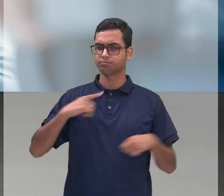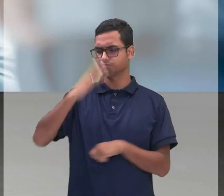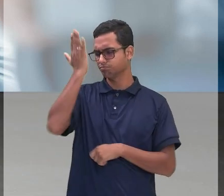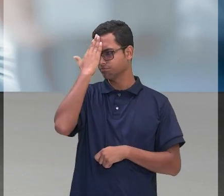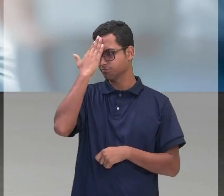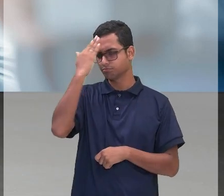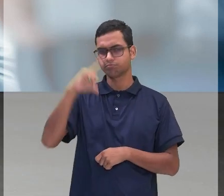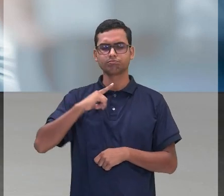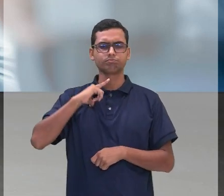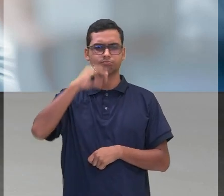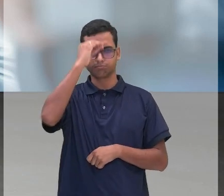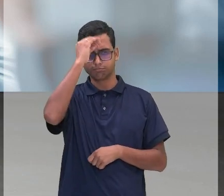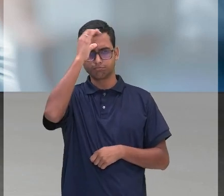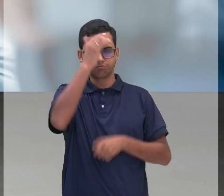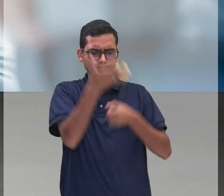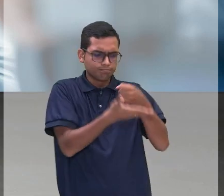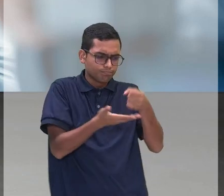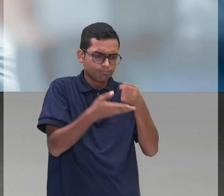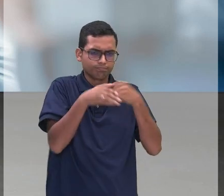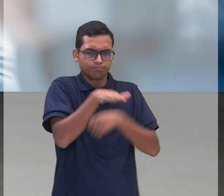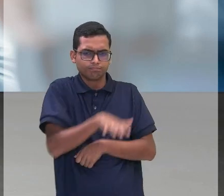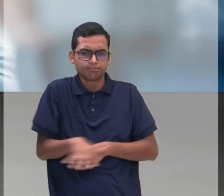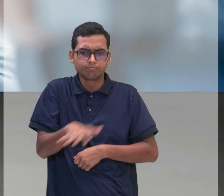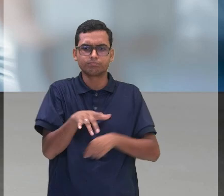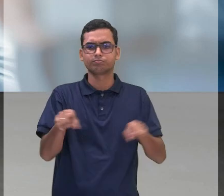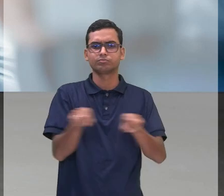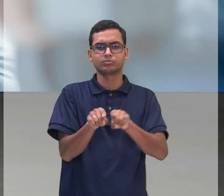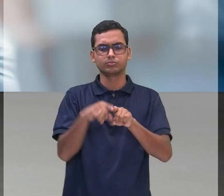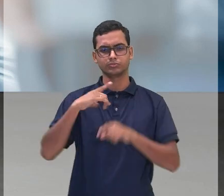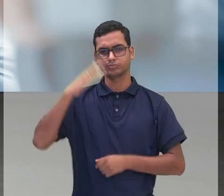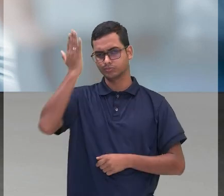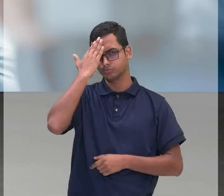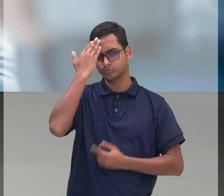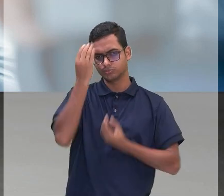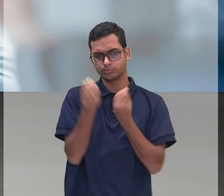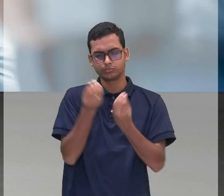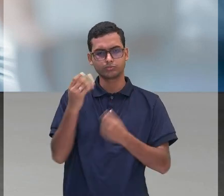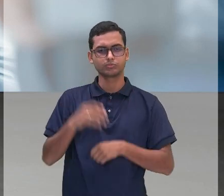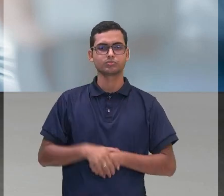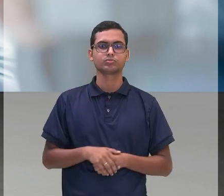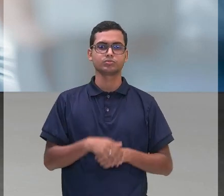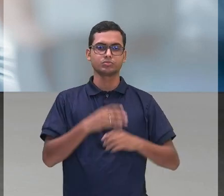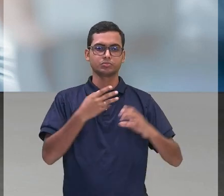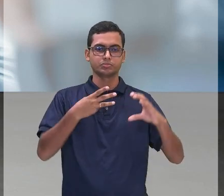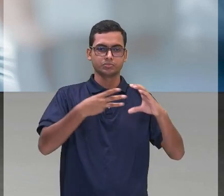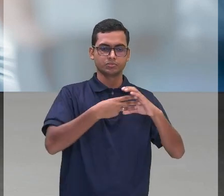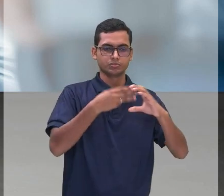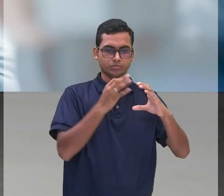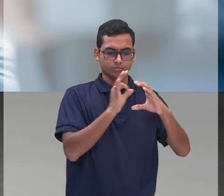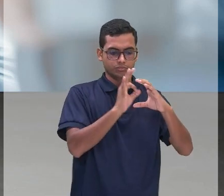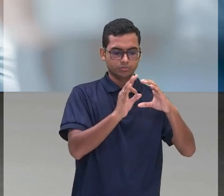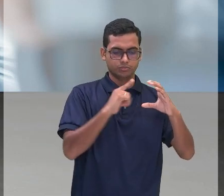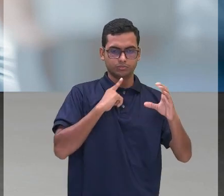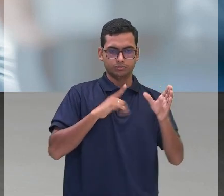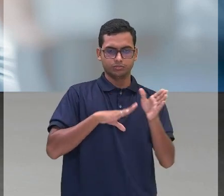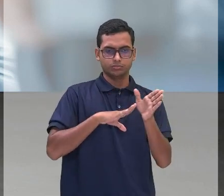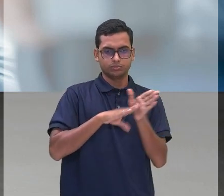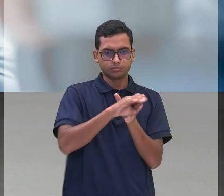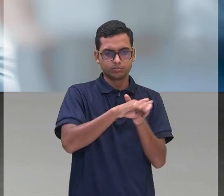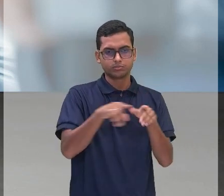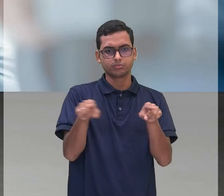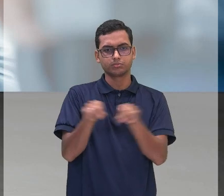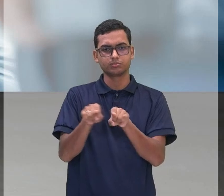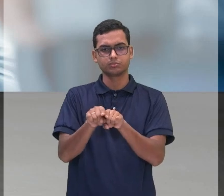conhecimento básico em mente, diferenciando células procariontes, que são as células bacterianas, de